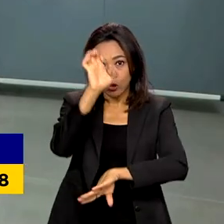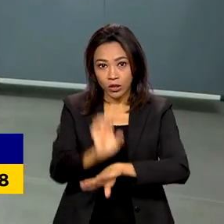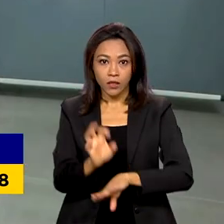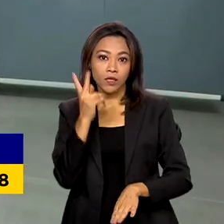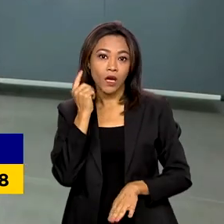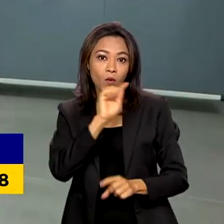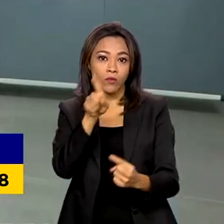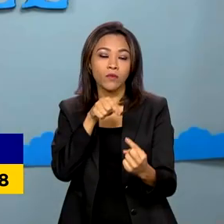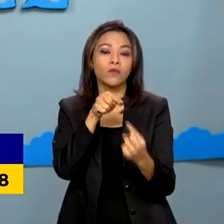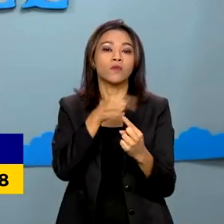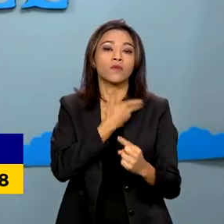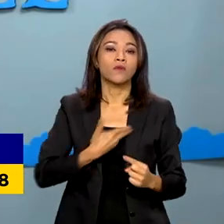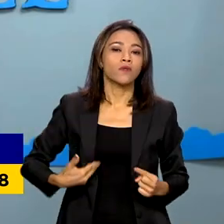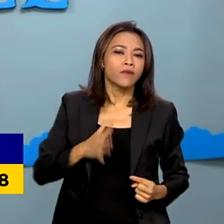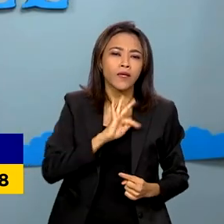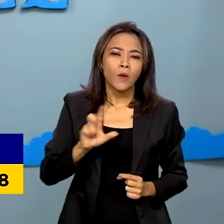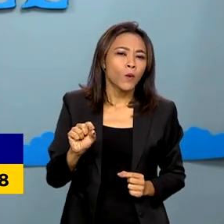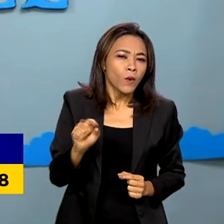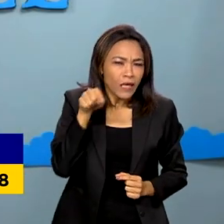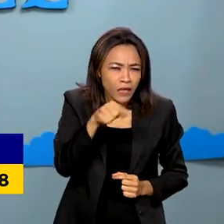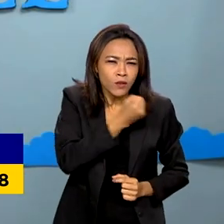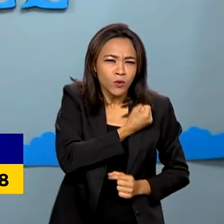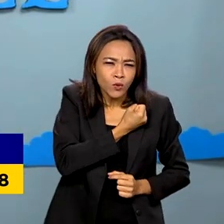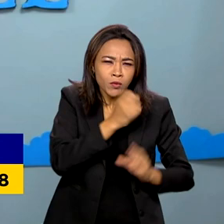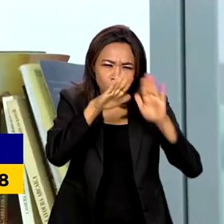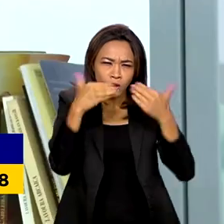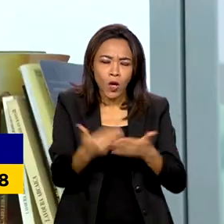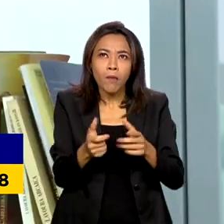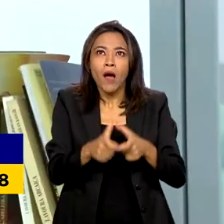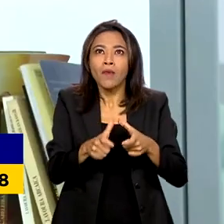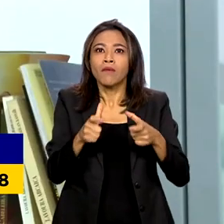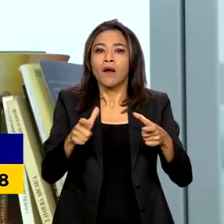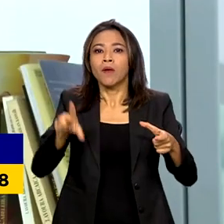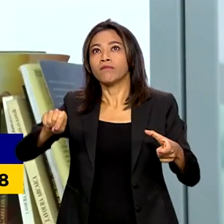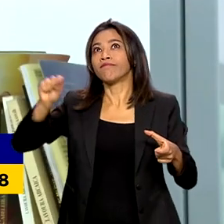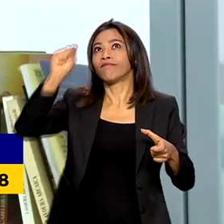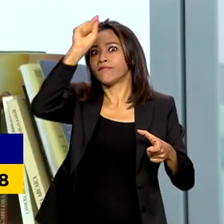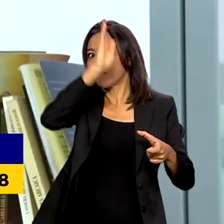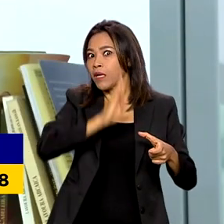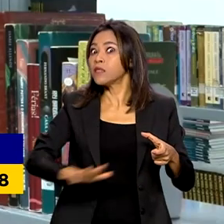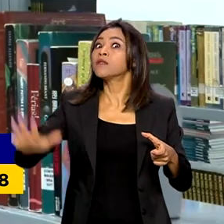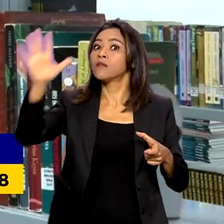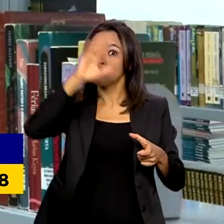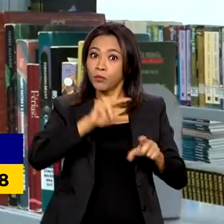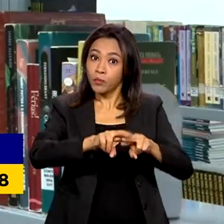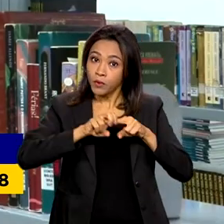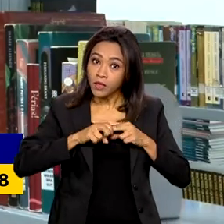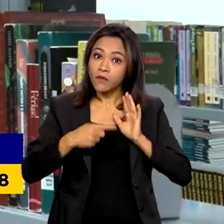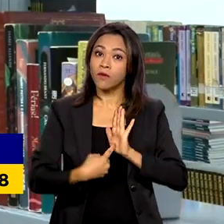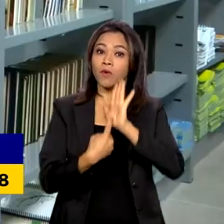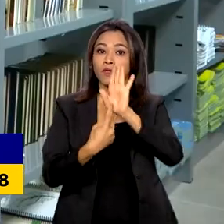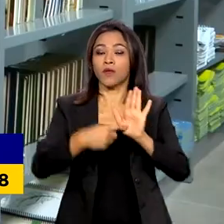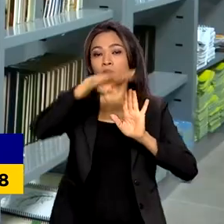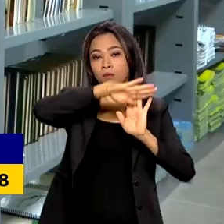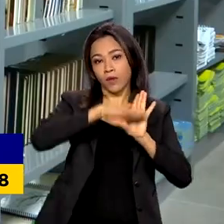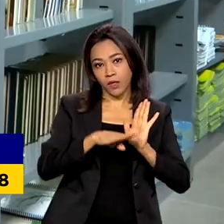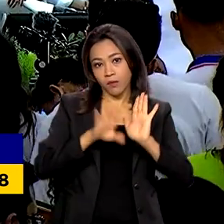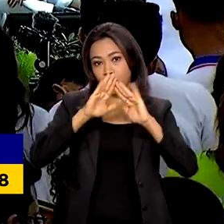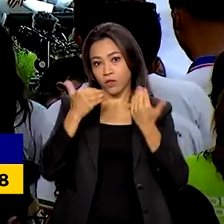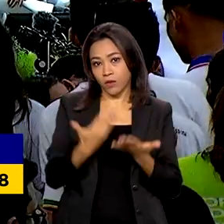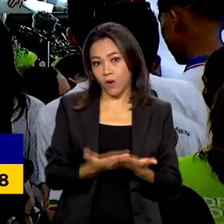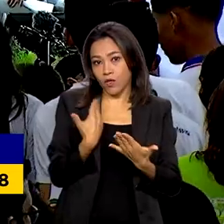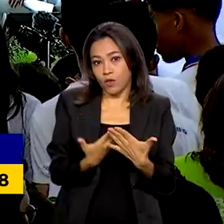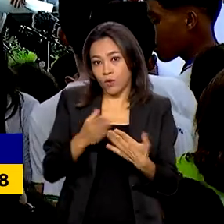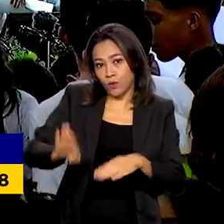objetivo do governo federal é que este número cresça em todo o país. Por isso, foi apresentado o programa Escolas em Tempo Integral.